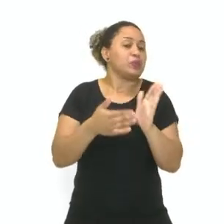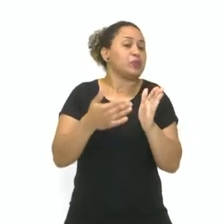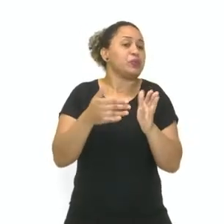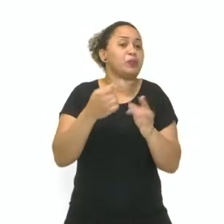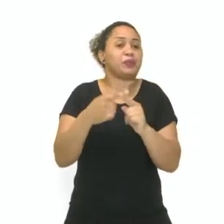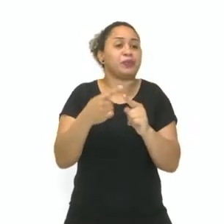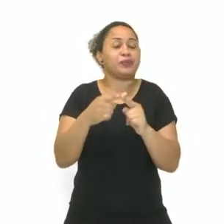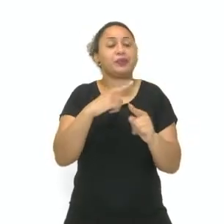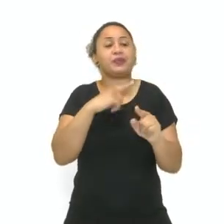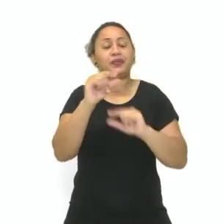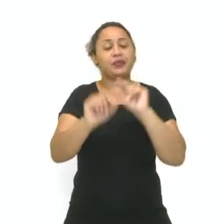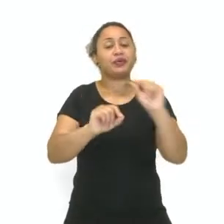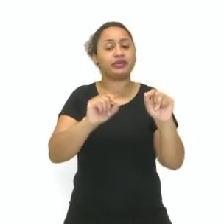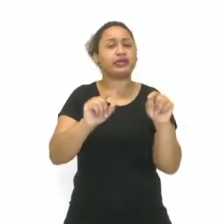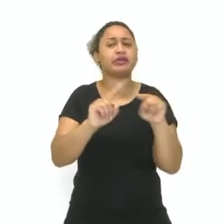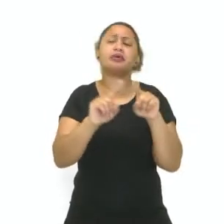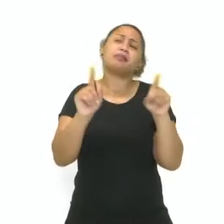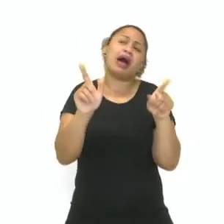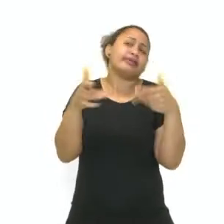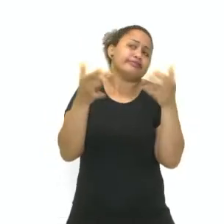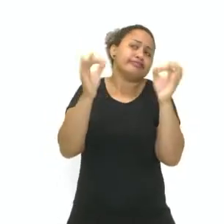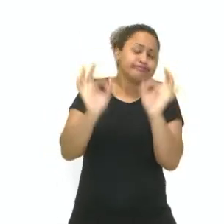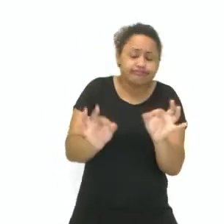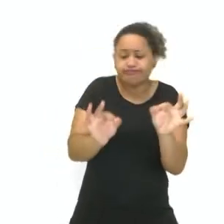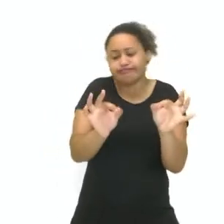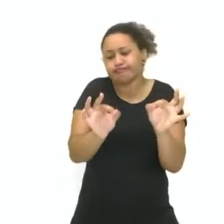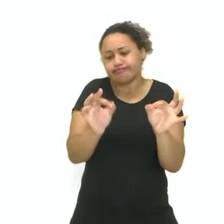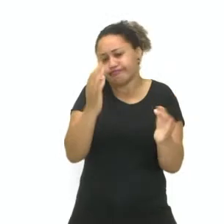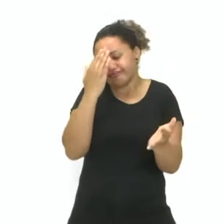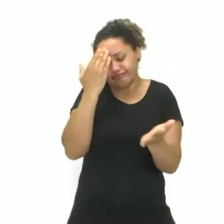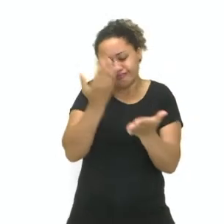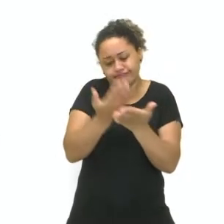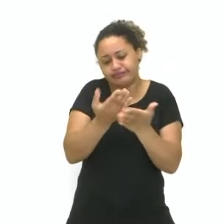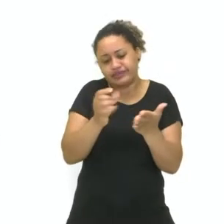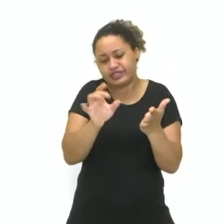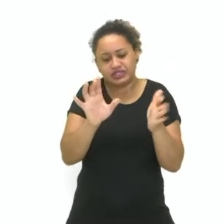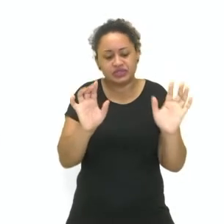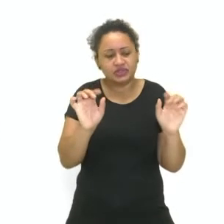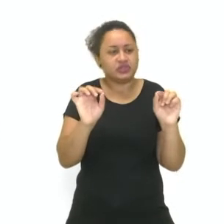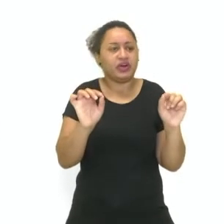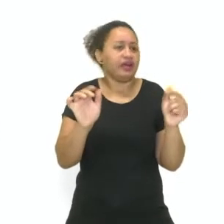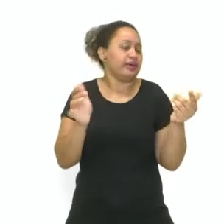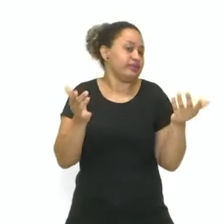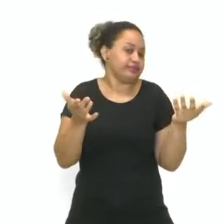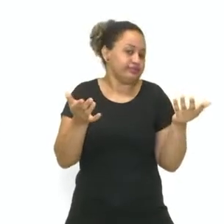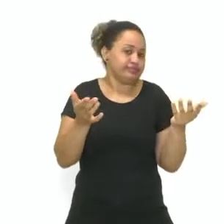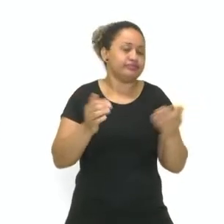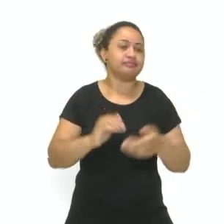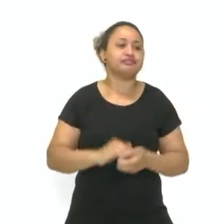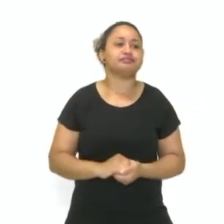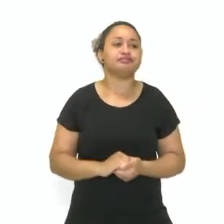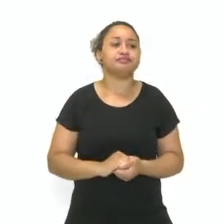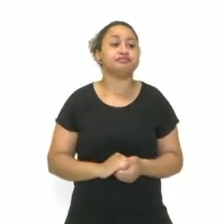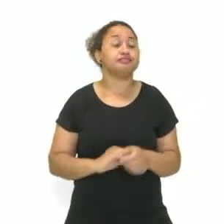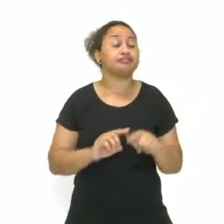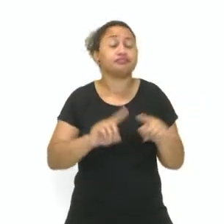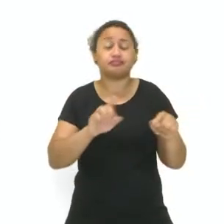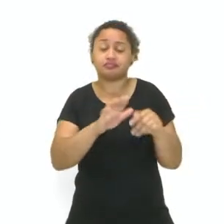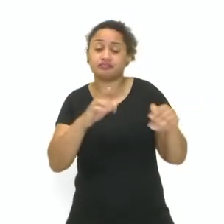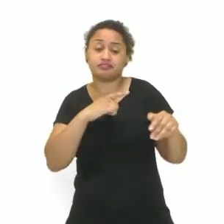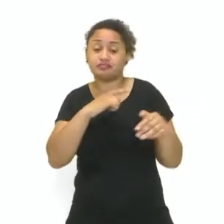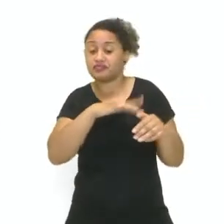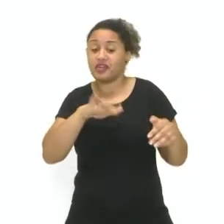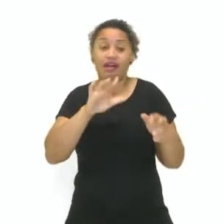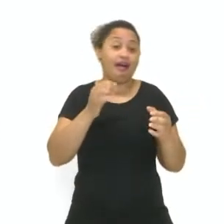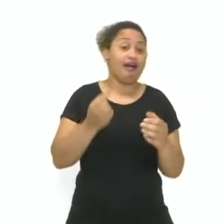dele, mas é prudente não acreditar só nos que nos contam. As entidades raras